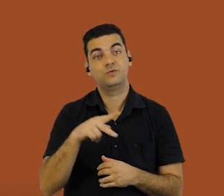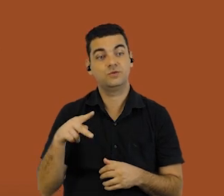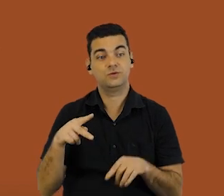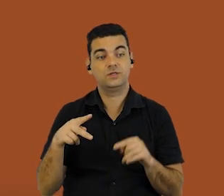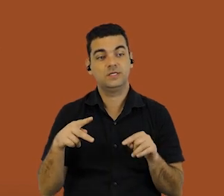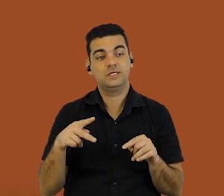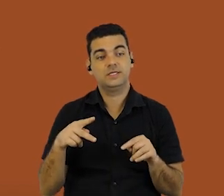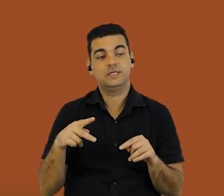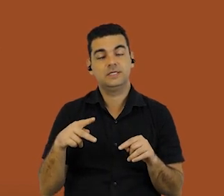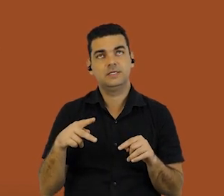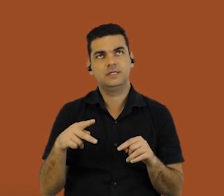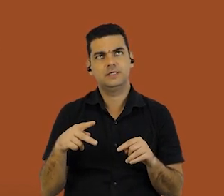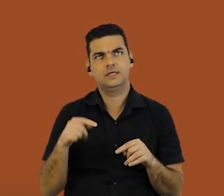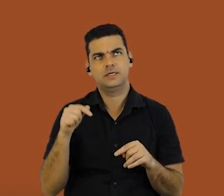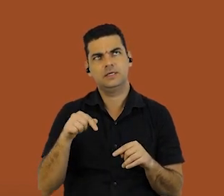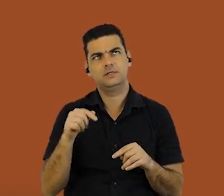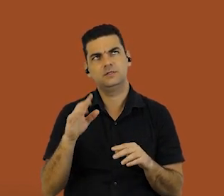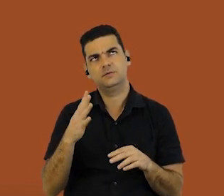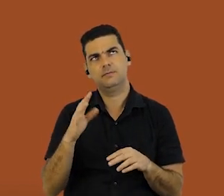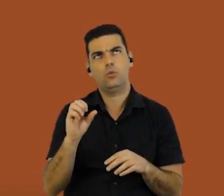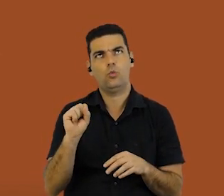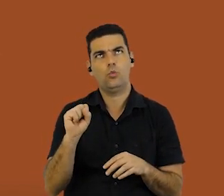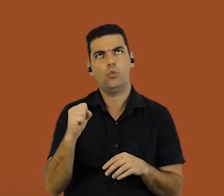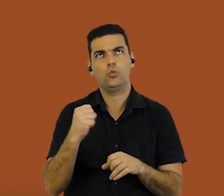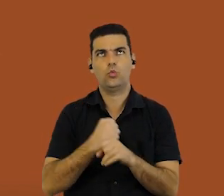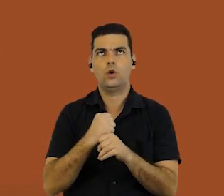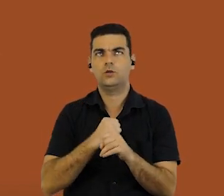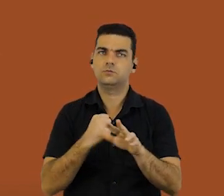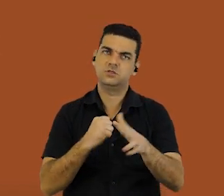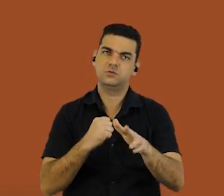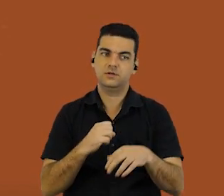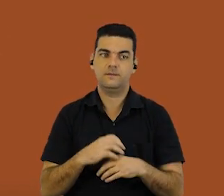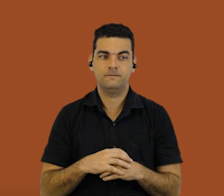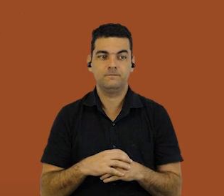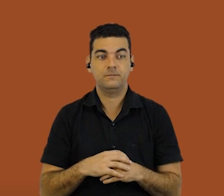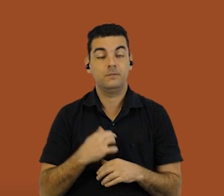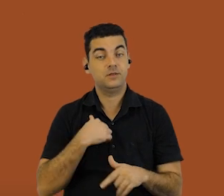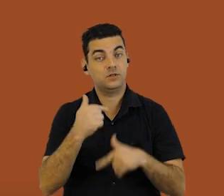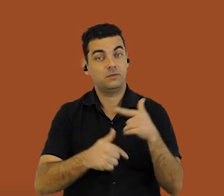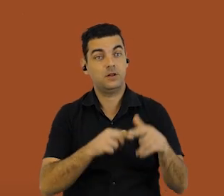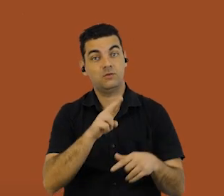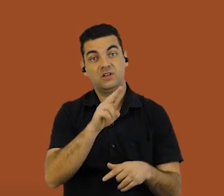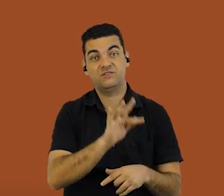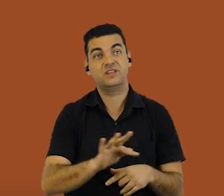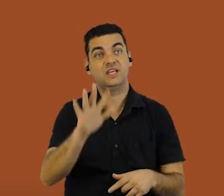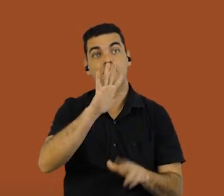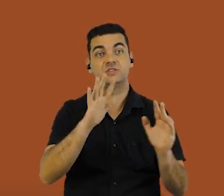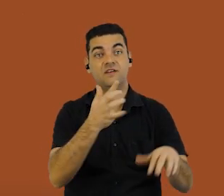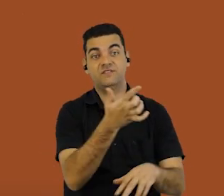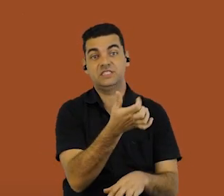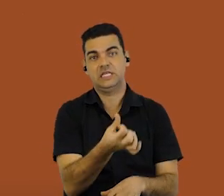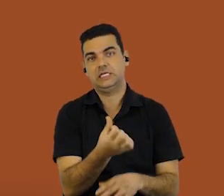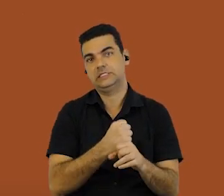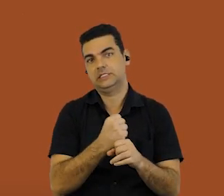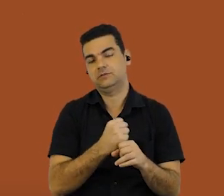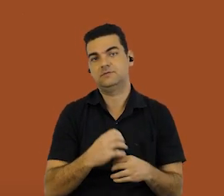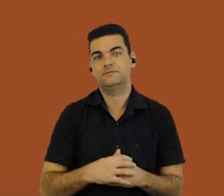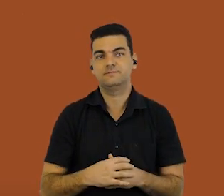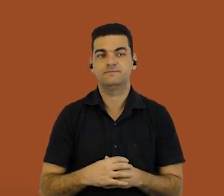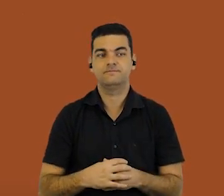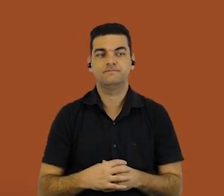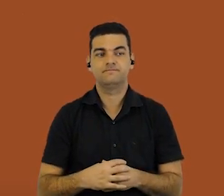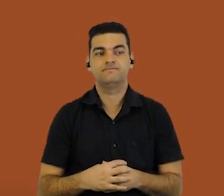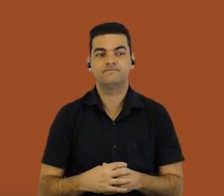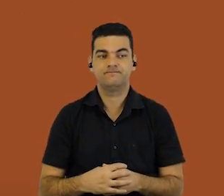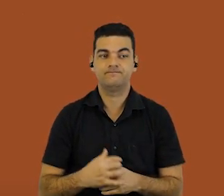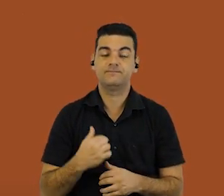eu sou professora da UFPA tem 8 anos, mas eu sou professora de Universidade Federal há 26 anos.